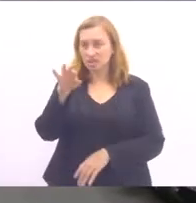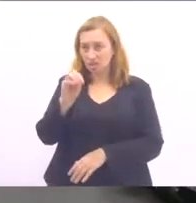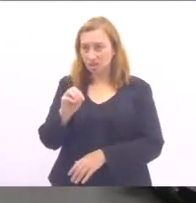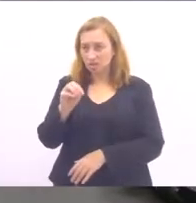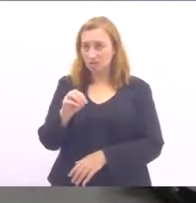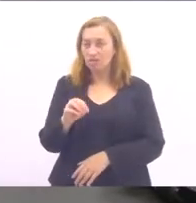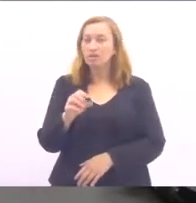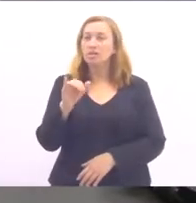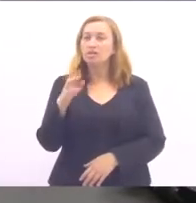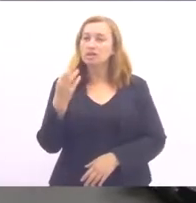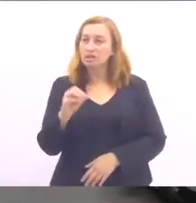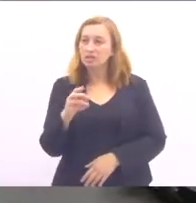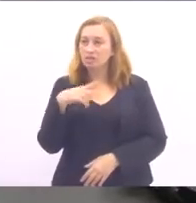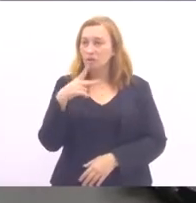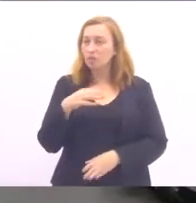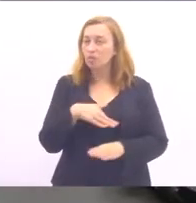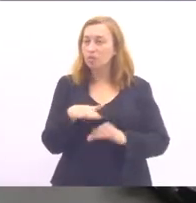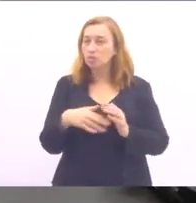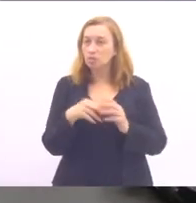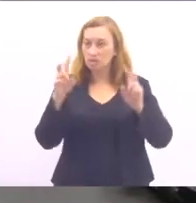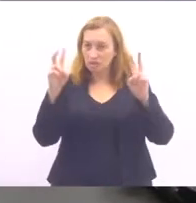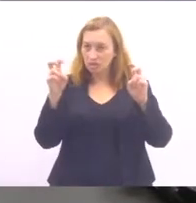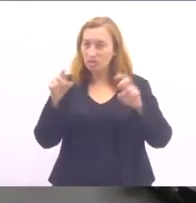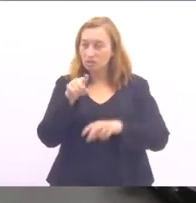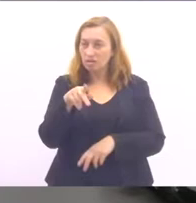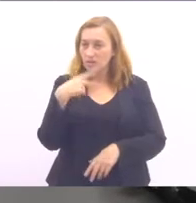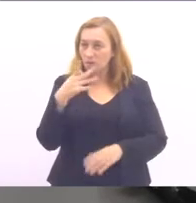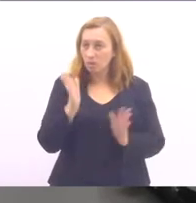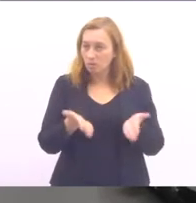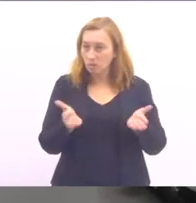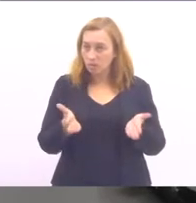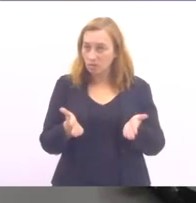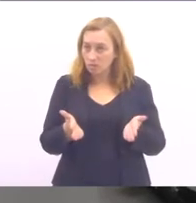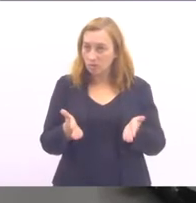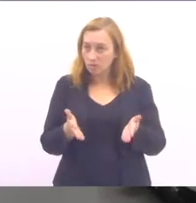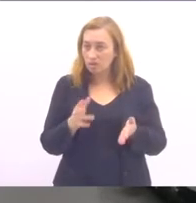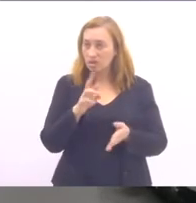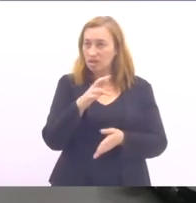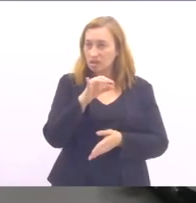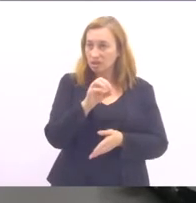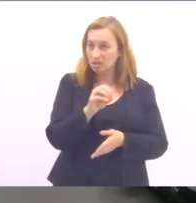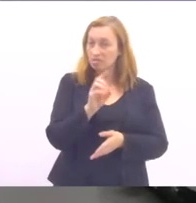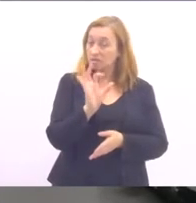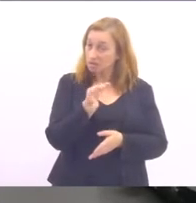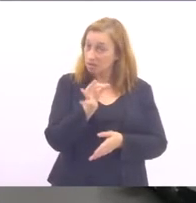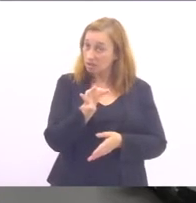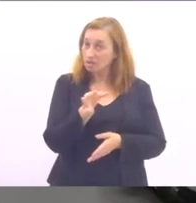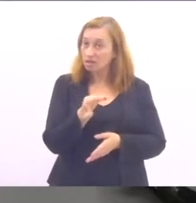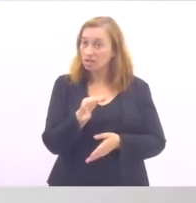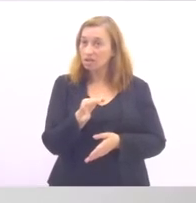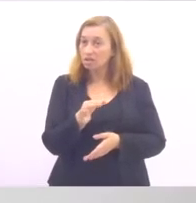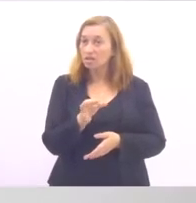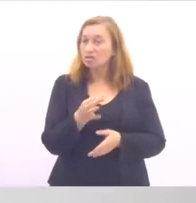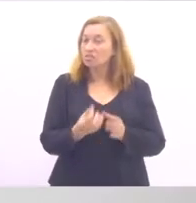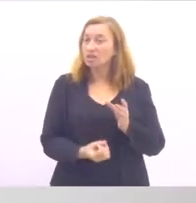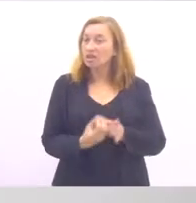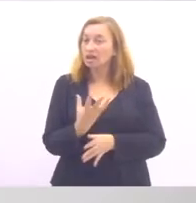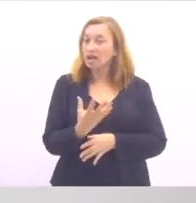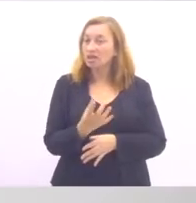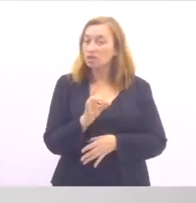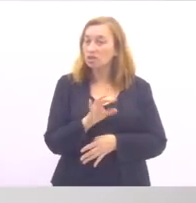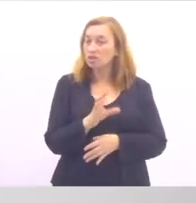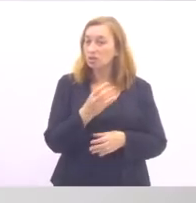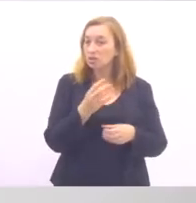o Sérgio mencionou, todas essas questões que você levantou agora, eles estão no Recicla. Né? O Recicla ele não foi feito só o